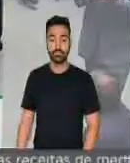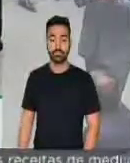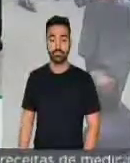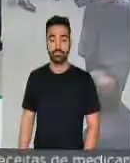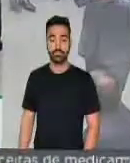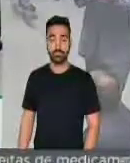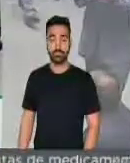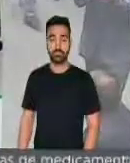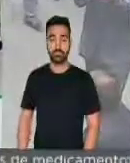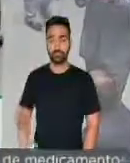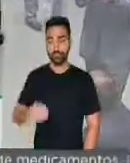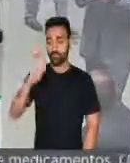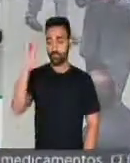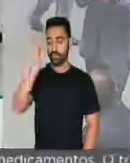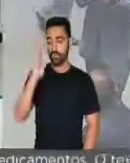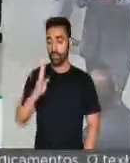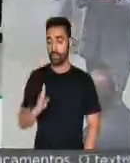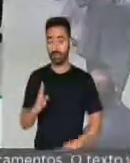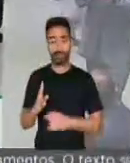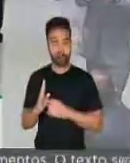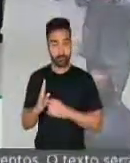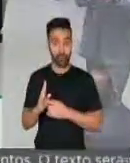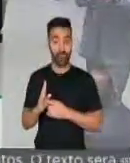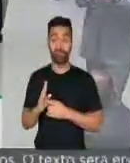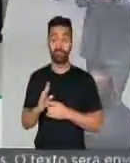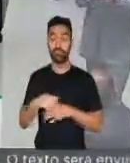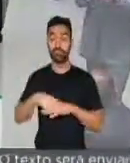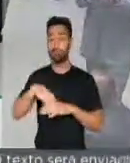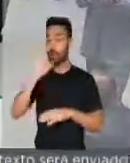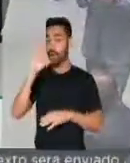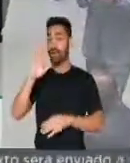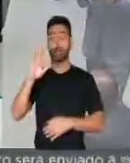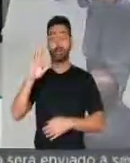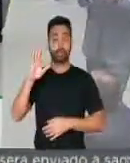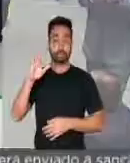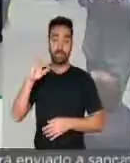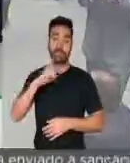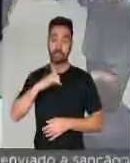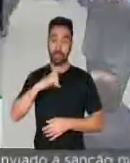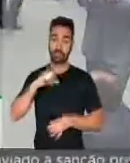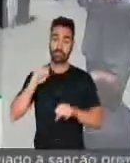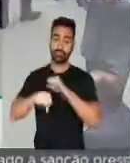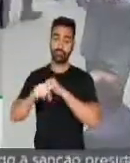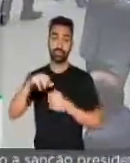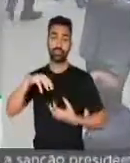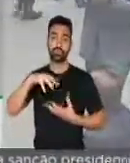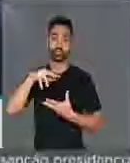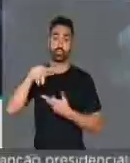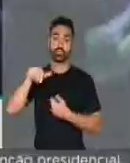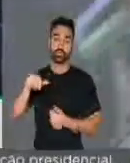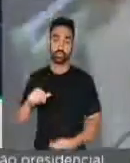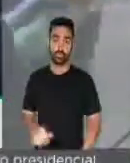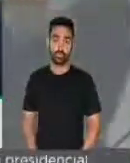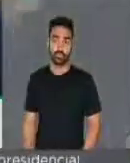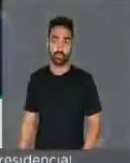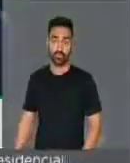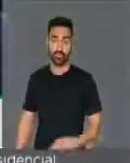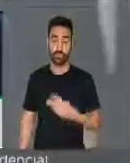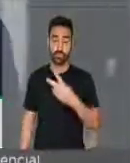O Brasil é o país que mais mata no mundo, noticiam o jornal O Globo e El País.